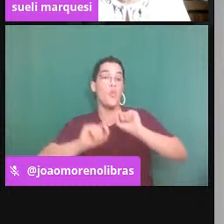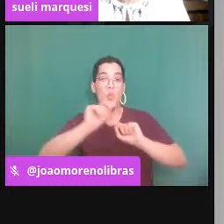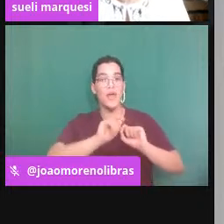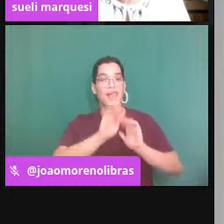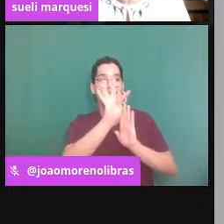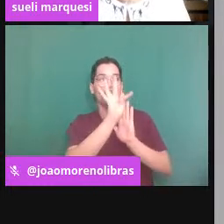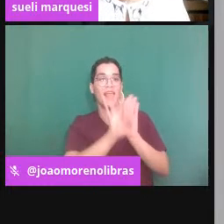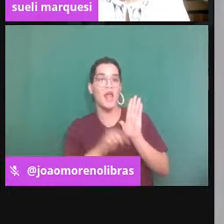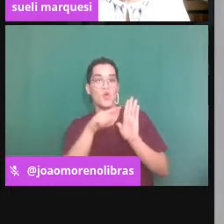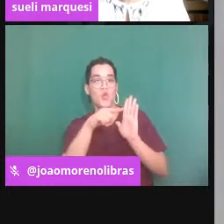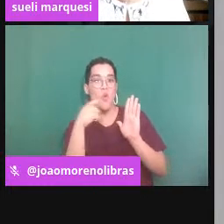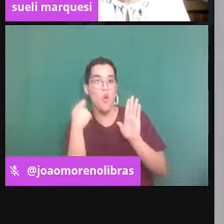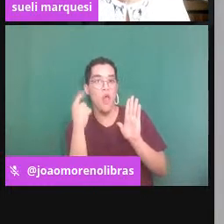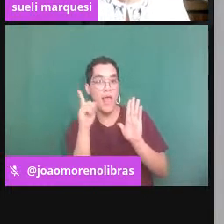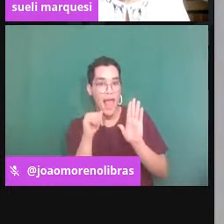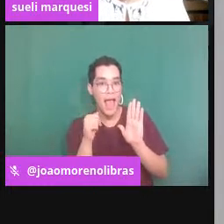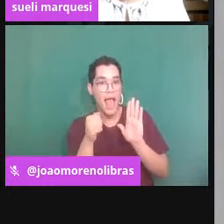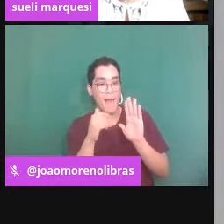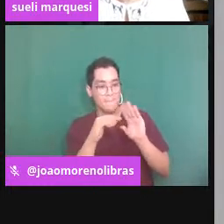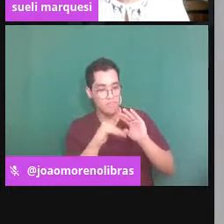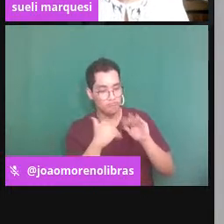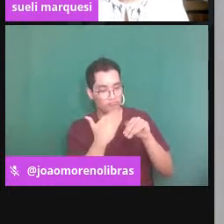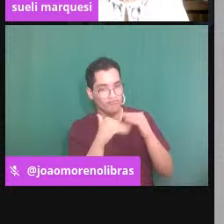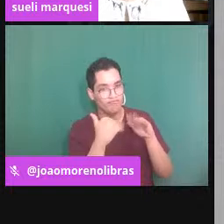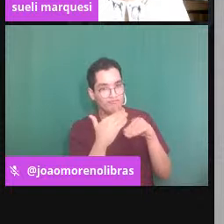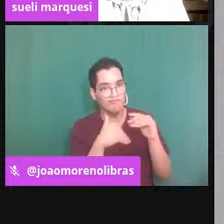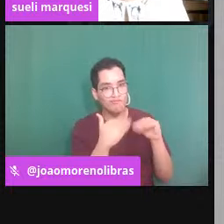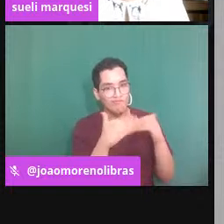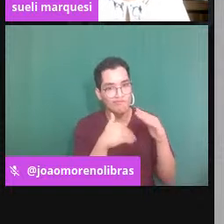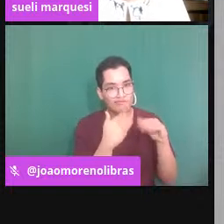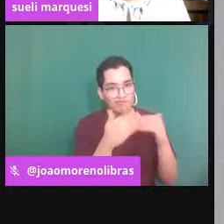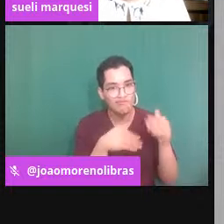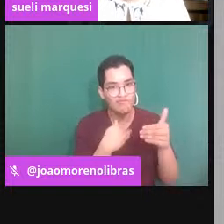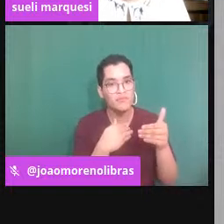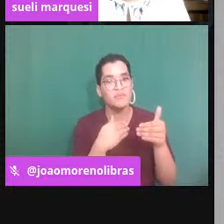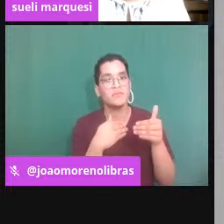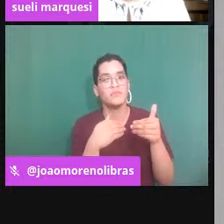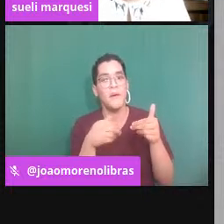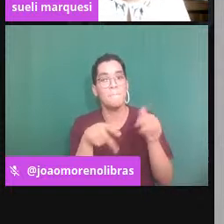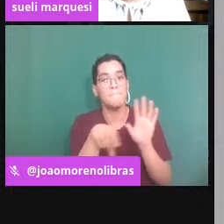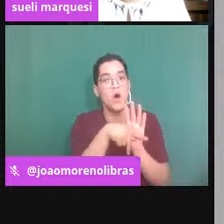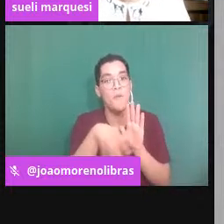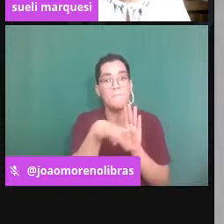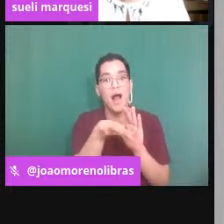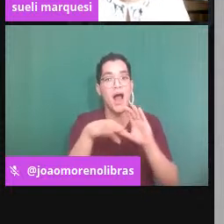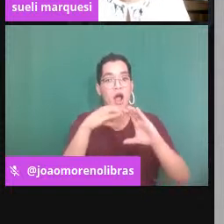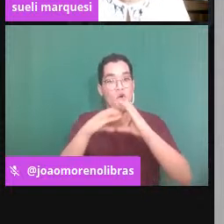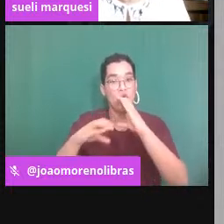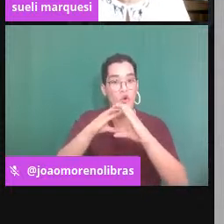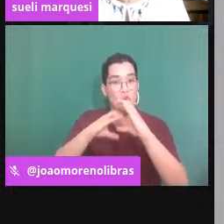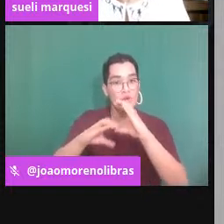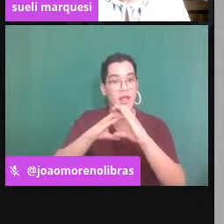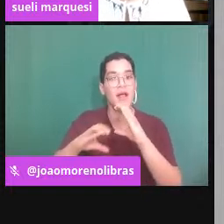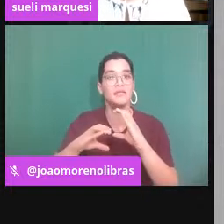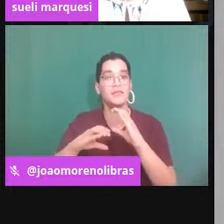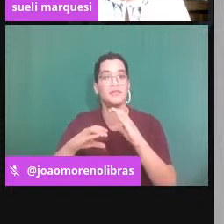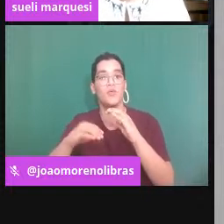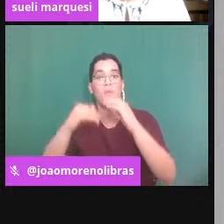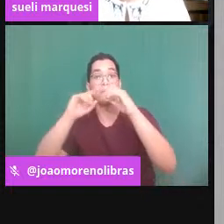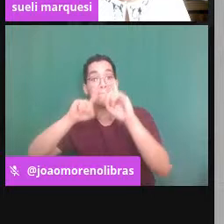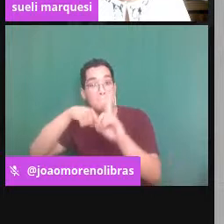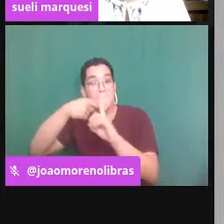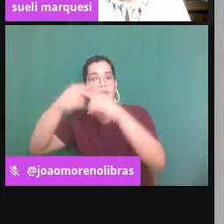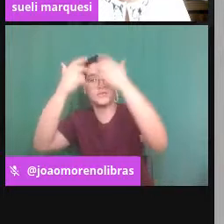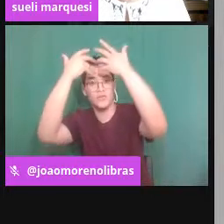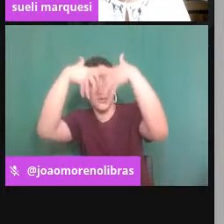evento comunicativo no qual convergem ações linguísticas, sociais e cognitivas, né, que é o trabalho do Bograndi, e